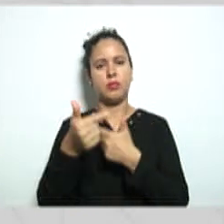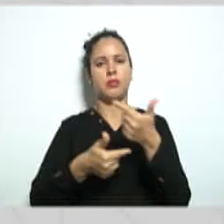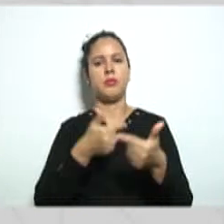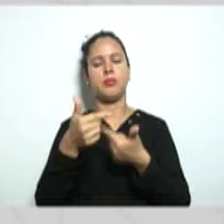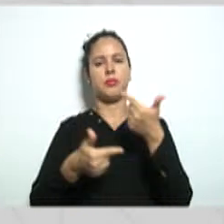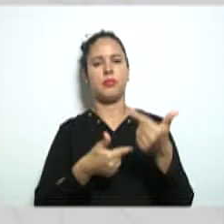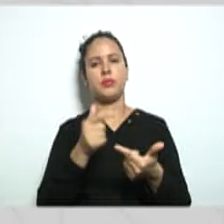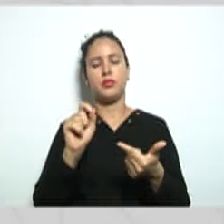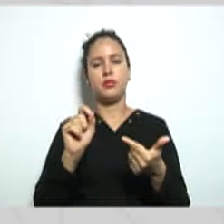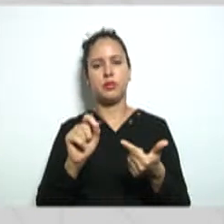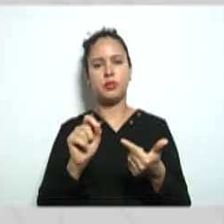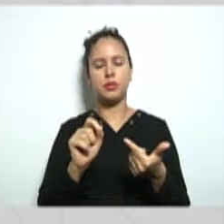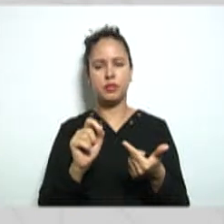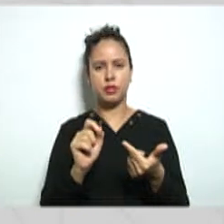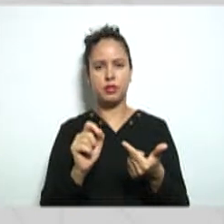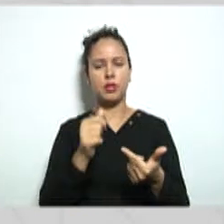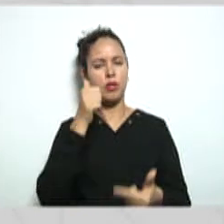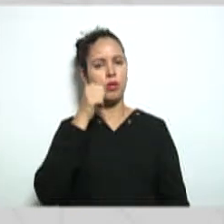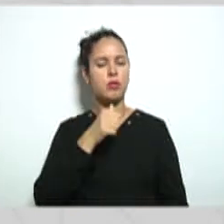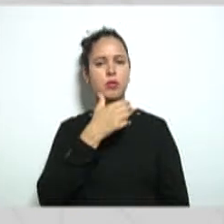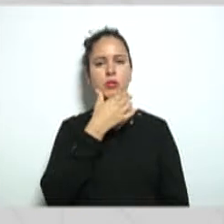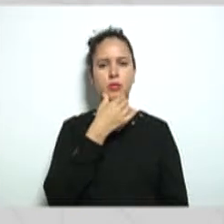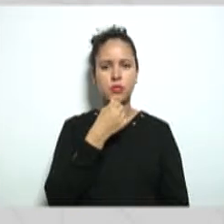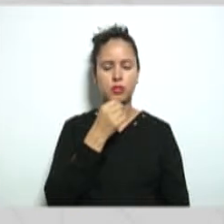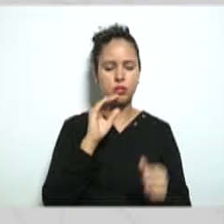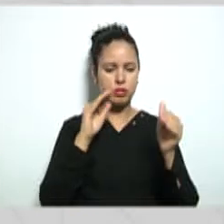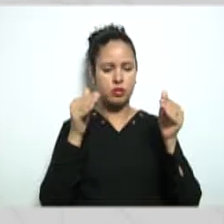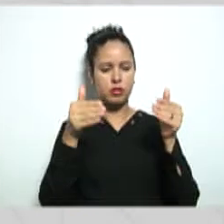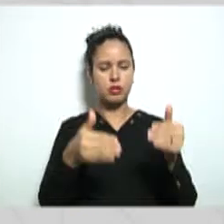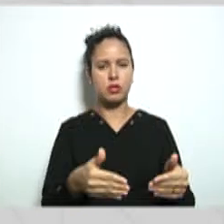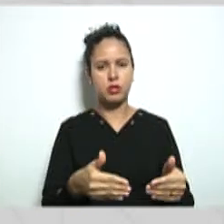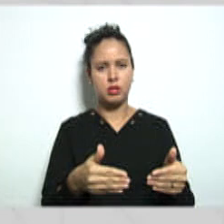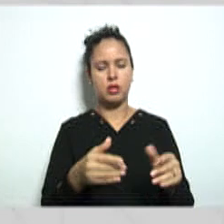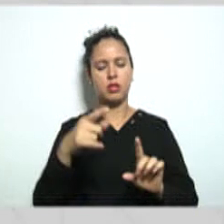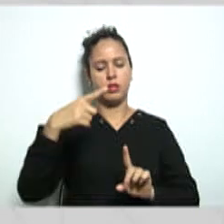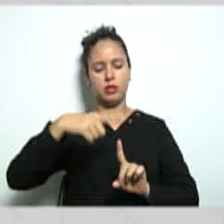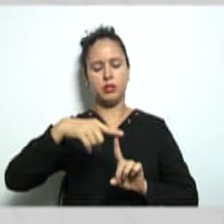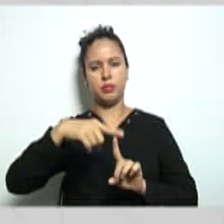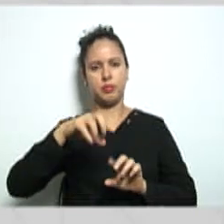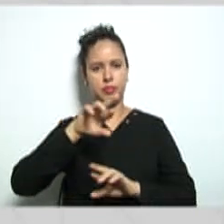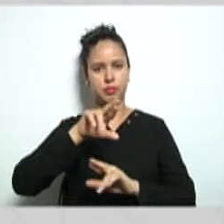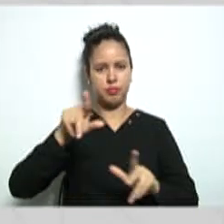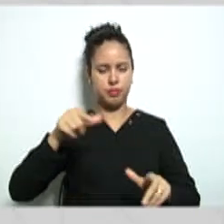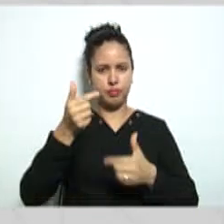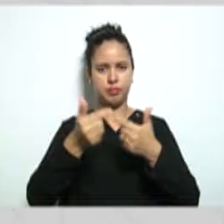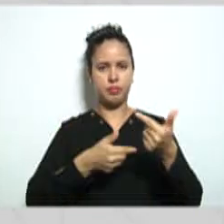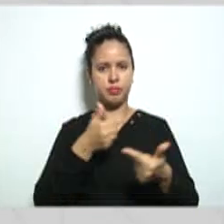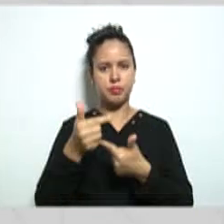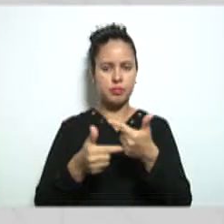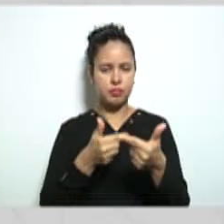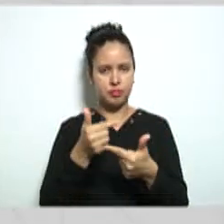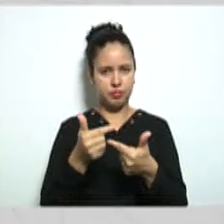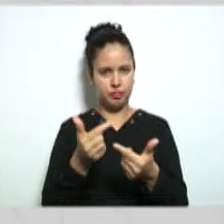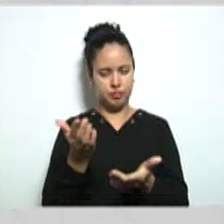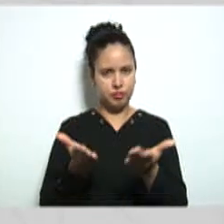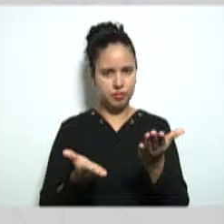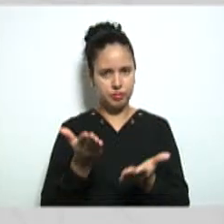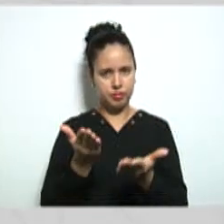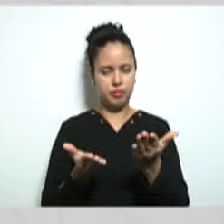Refere-se ao fato de homens e mulheres estarem concentrados em tipos diferentes de empregos, baseados